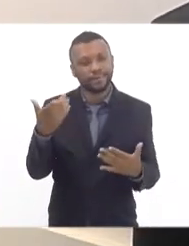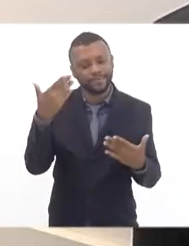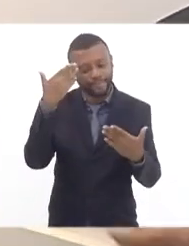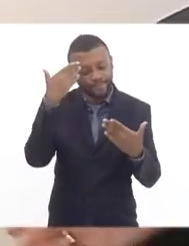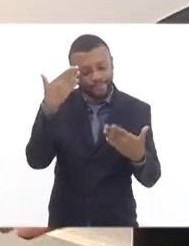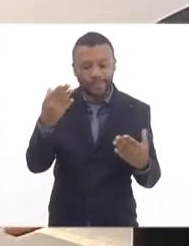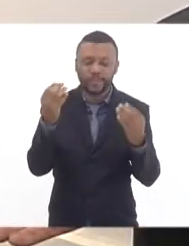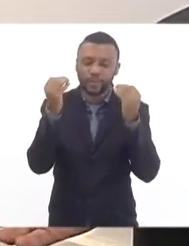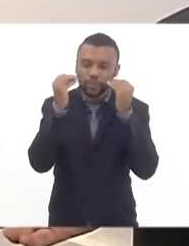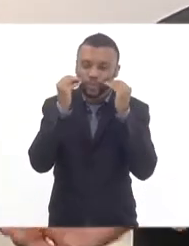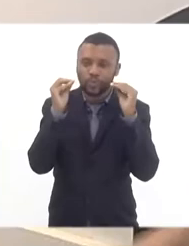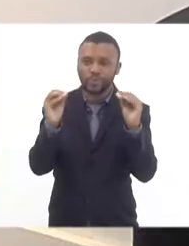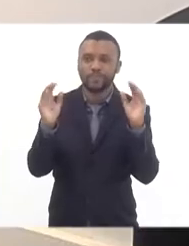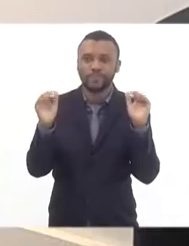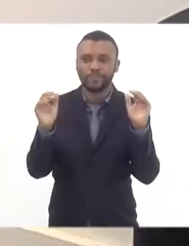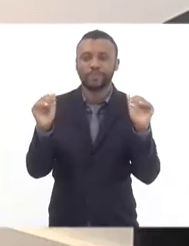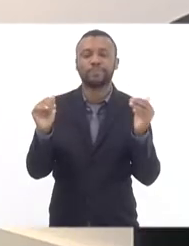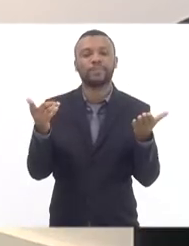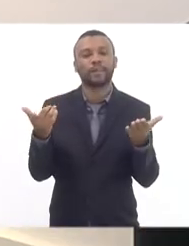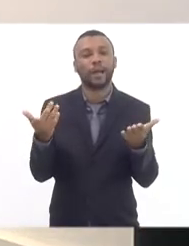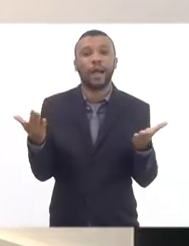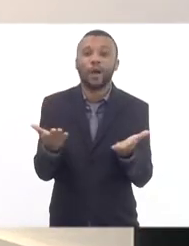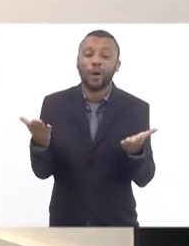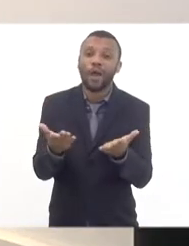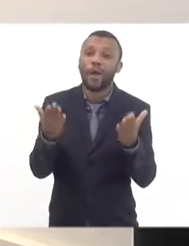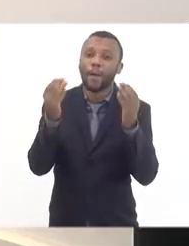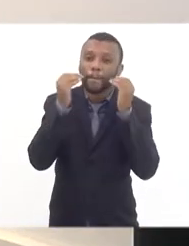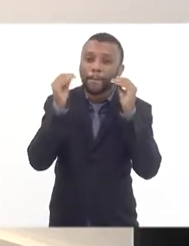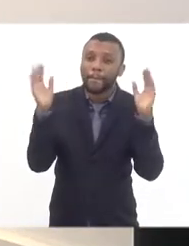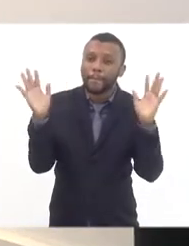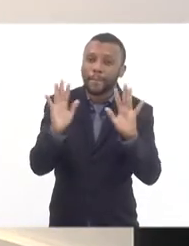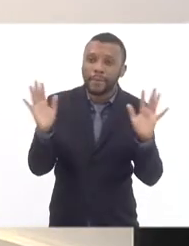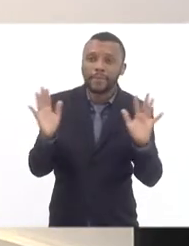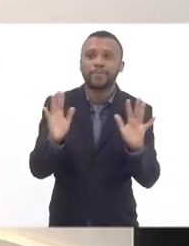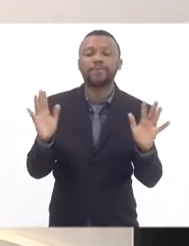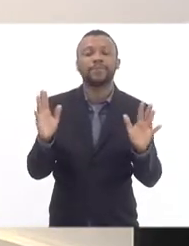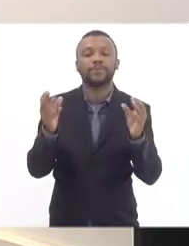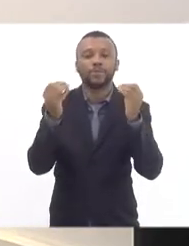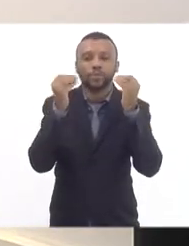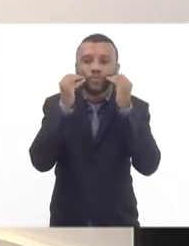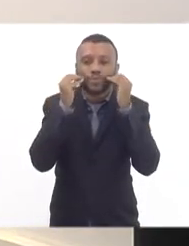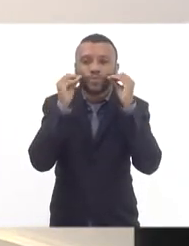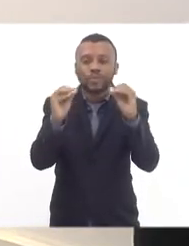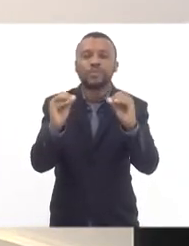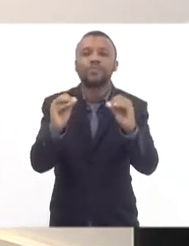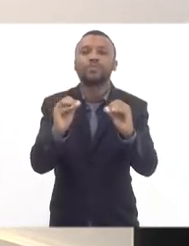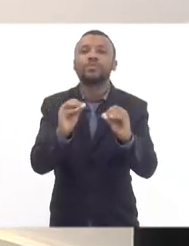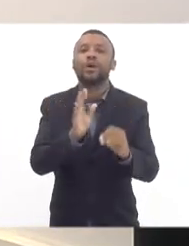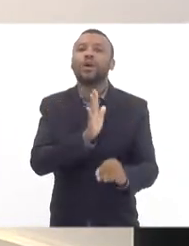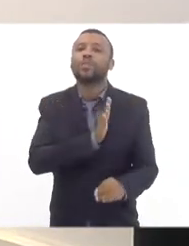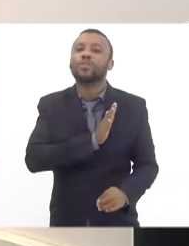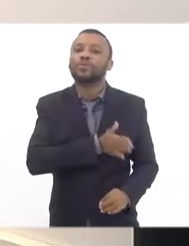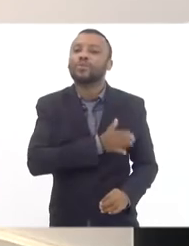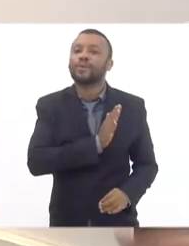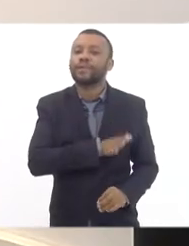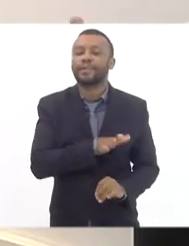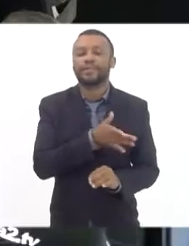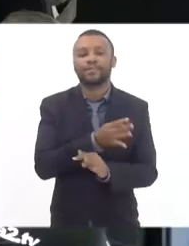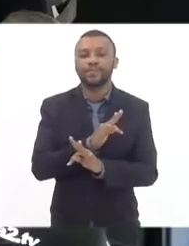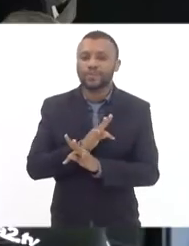Um beijo assim no... Eu agora me despeço sempre falando assim. Um beijo no coração de todos.